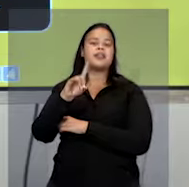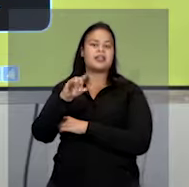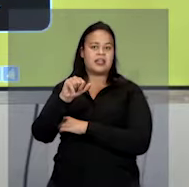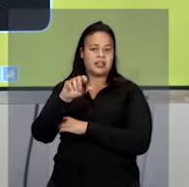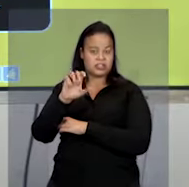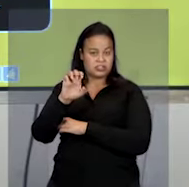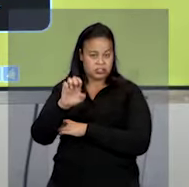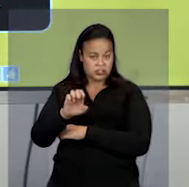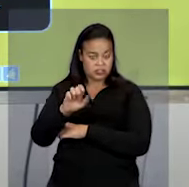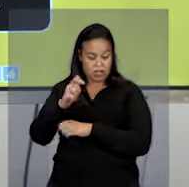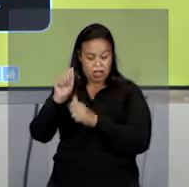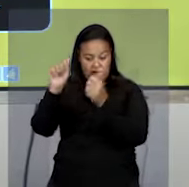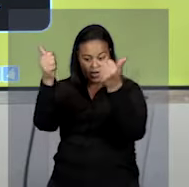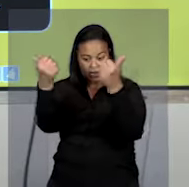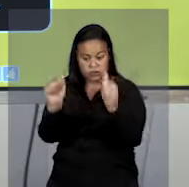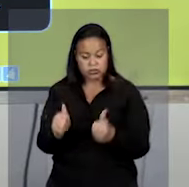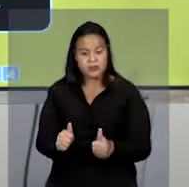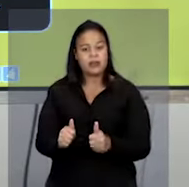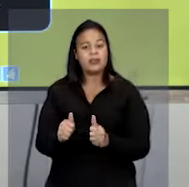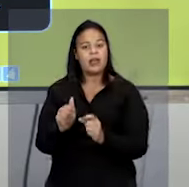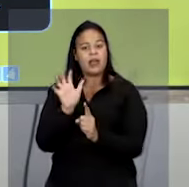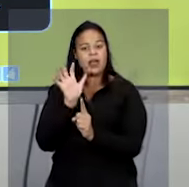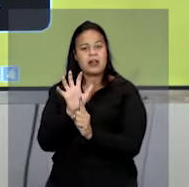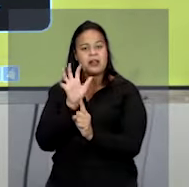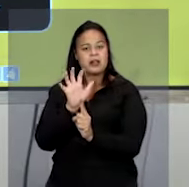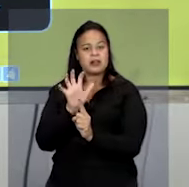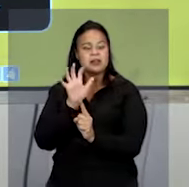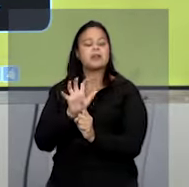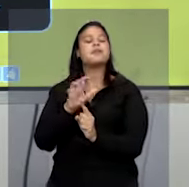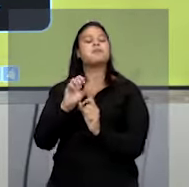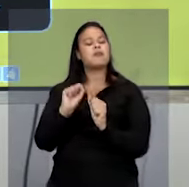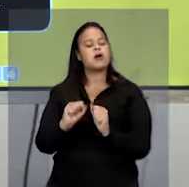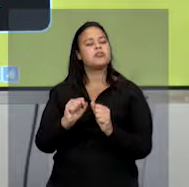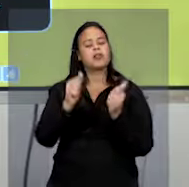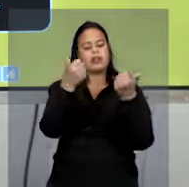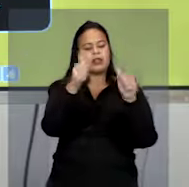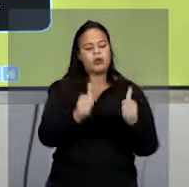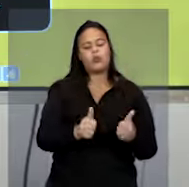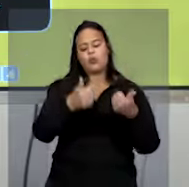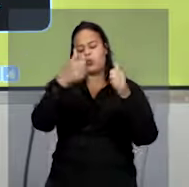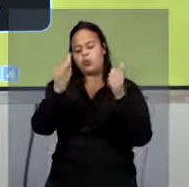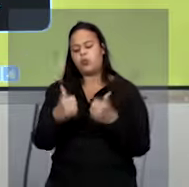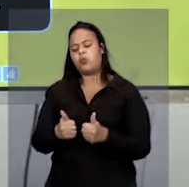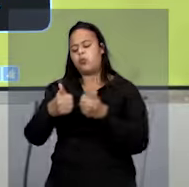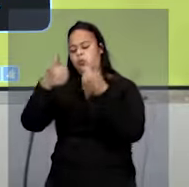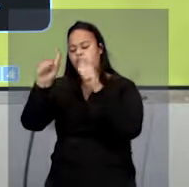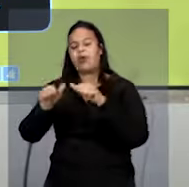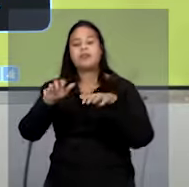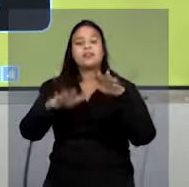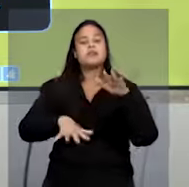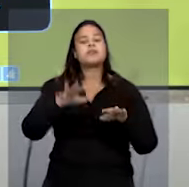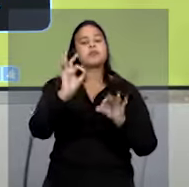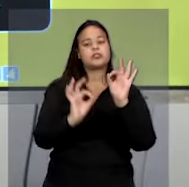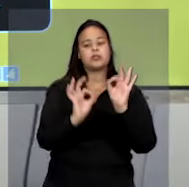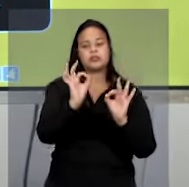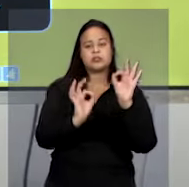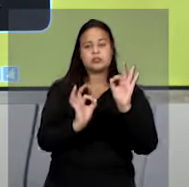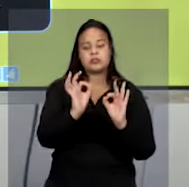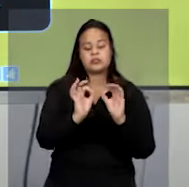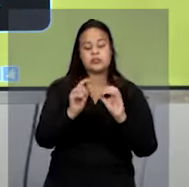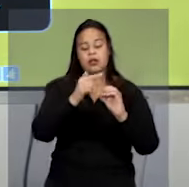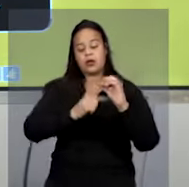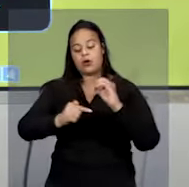vai influenciar. E aí eu posso ter vários tipos de geometria, dependendo da organização espacial dos átomos